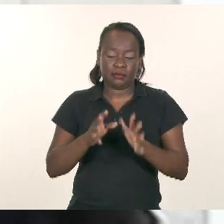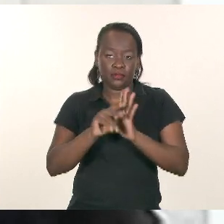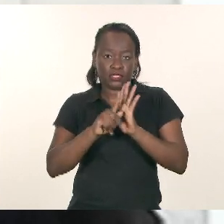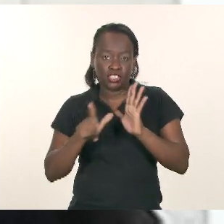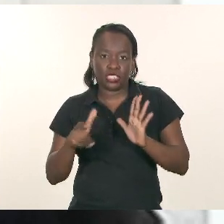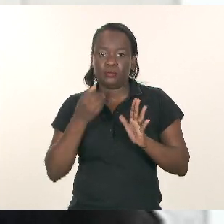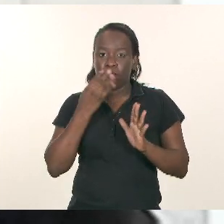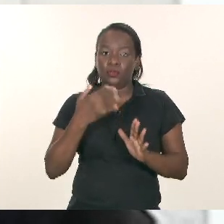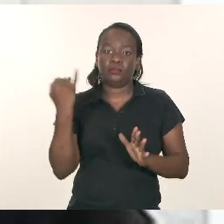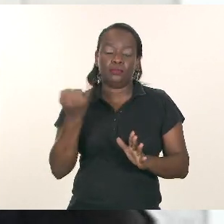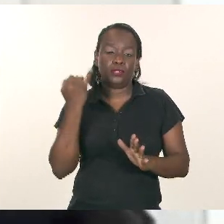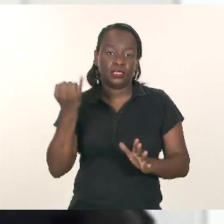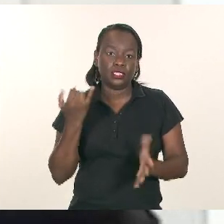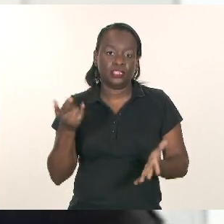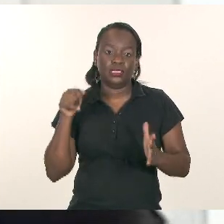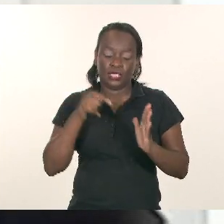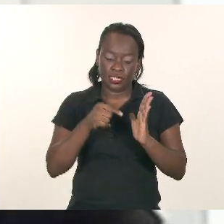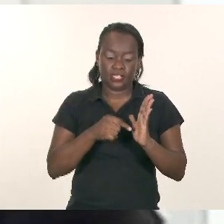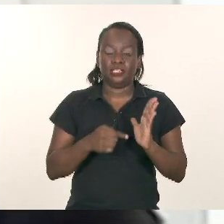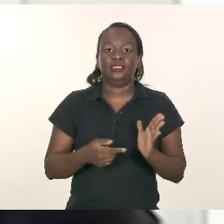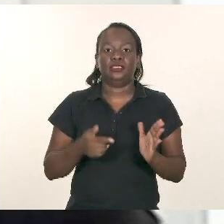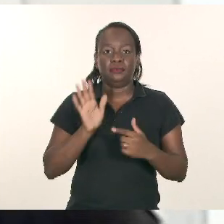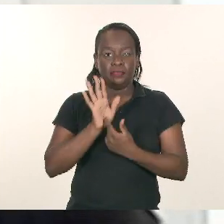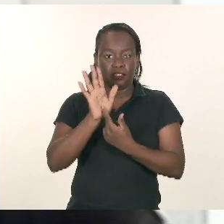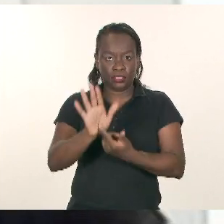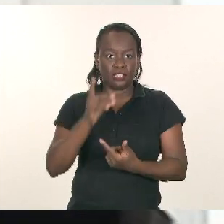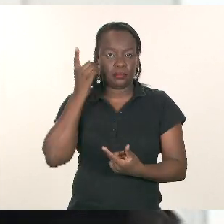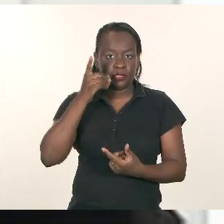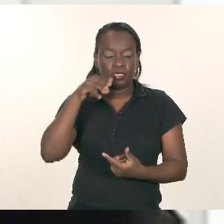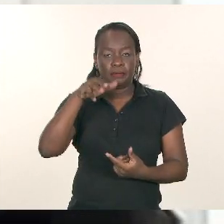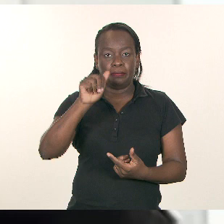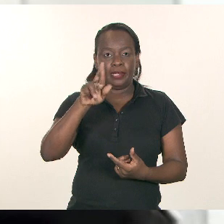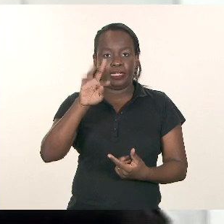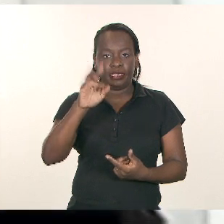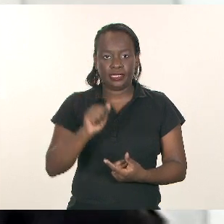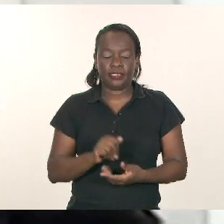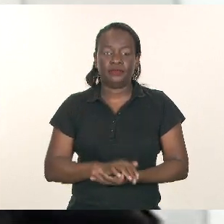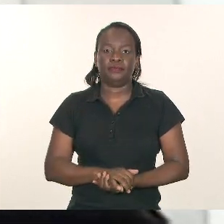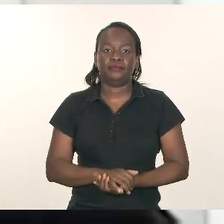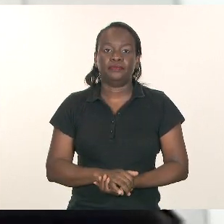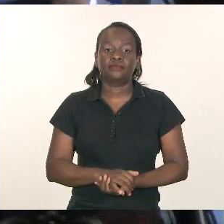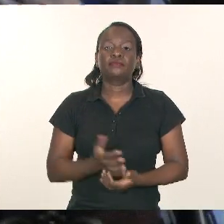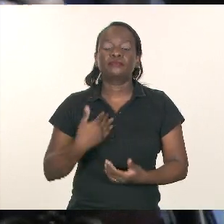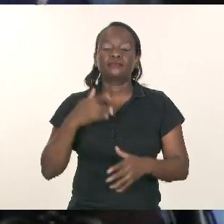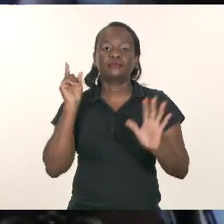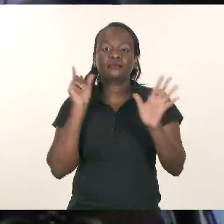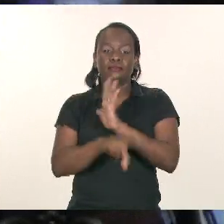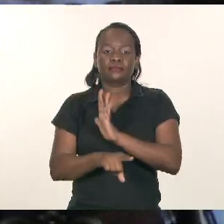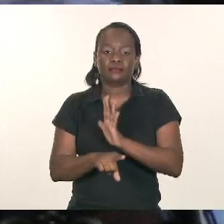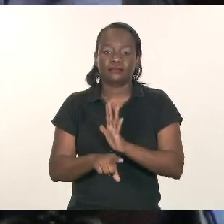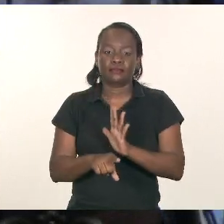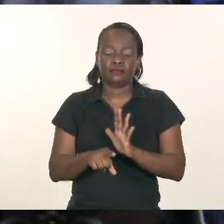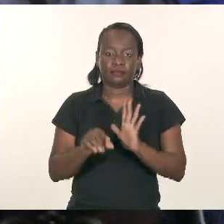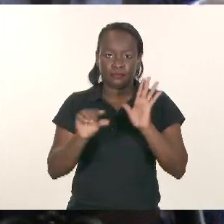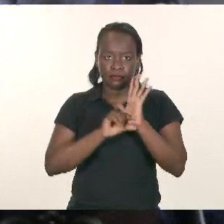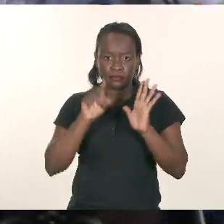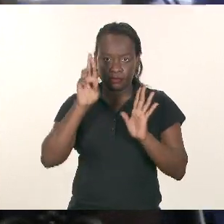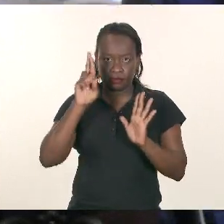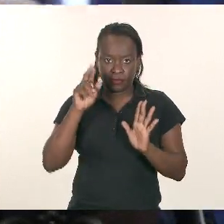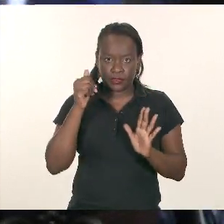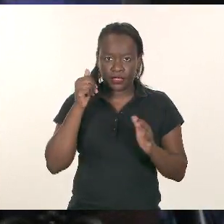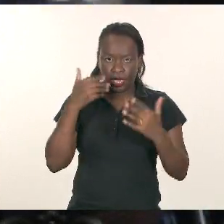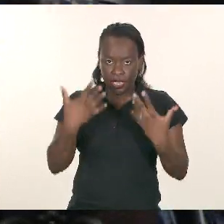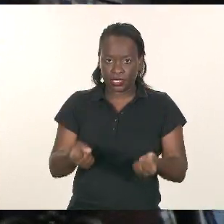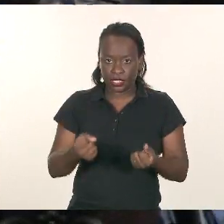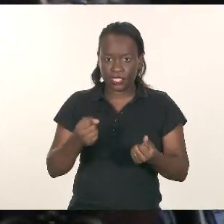projeto tão relevante quanto esse apresentado pela deputada Marta Rocha. Eu pergunto à autora, tem acordo